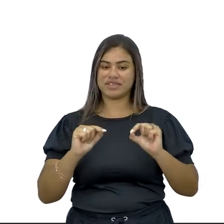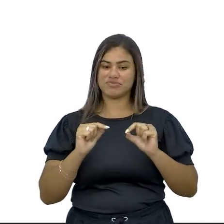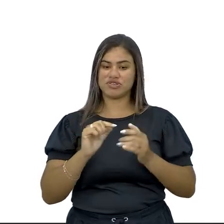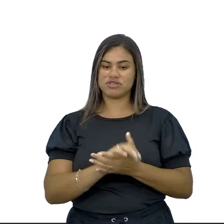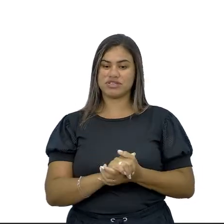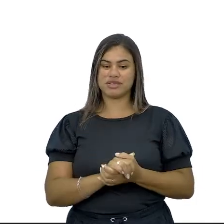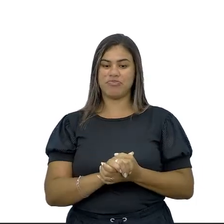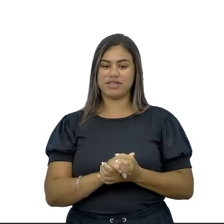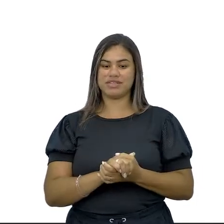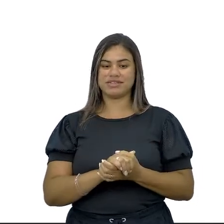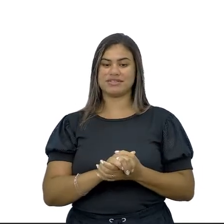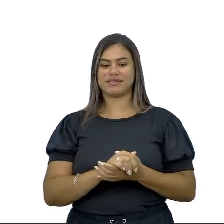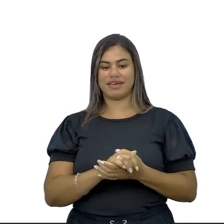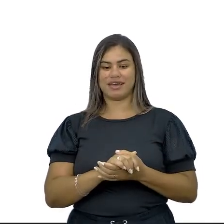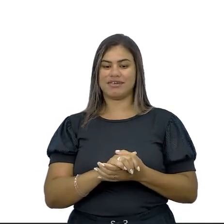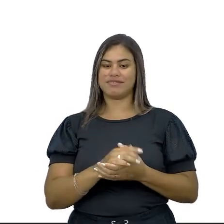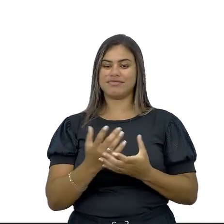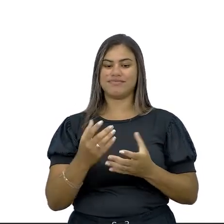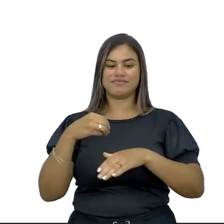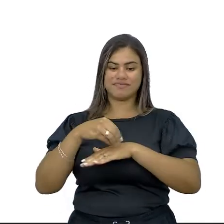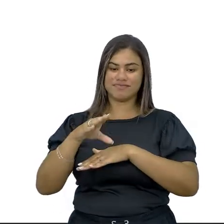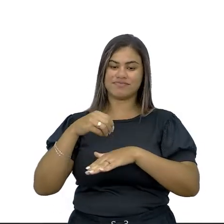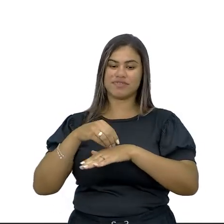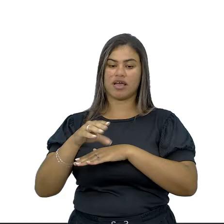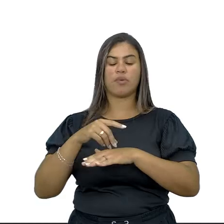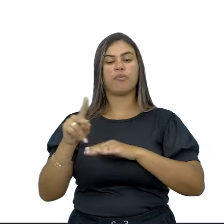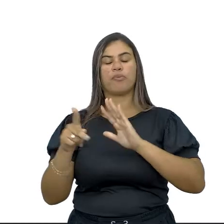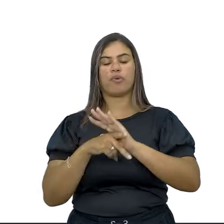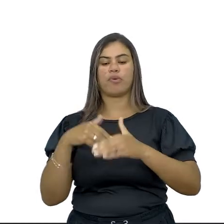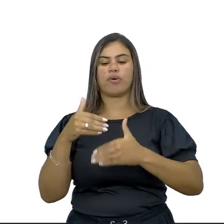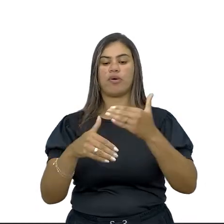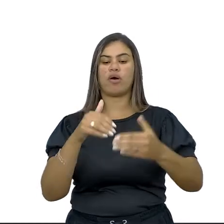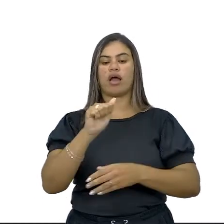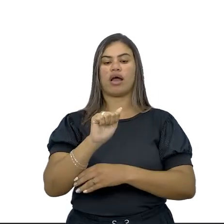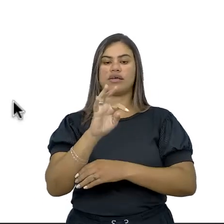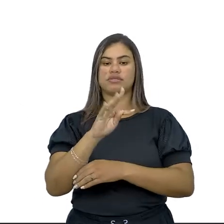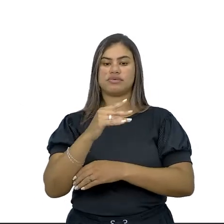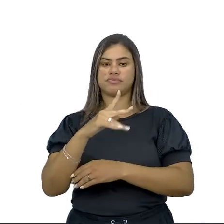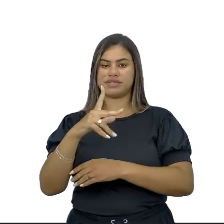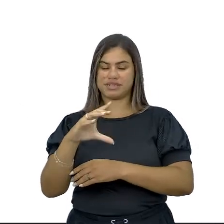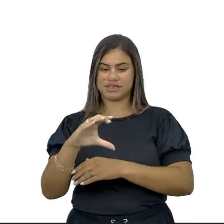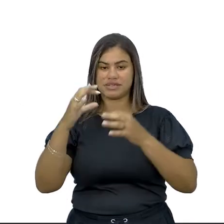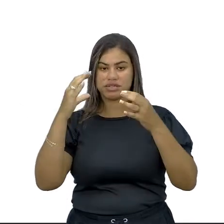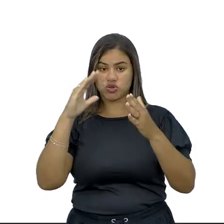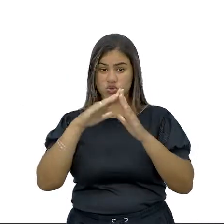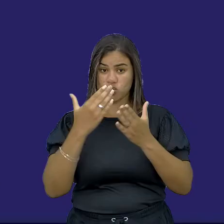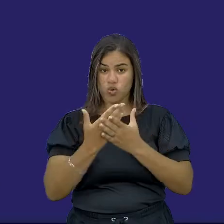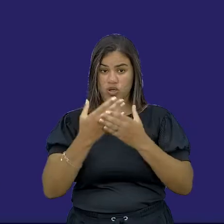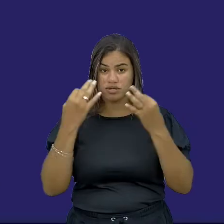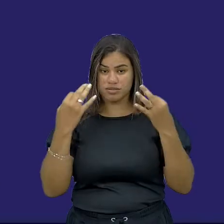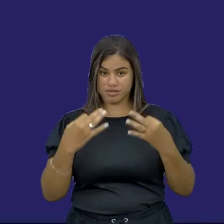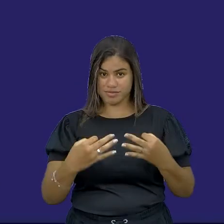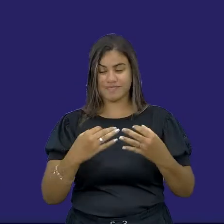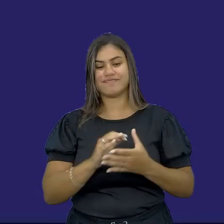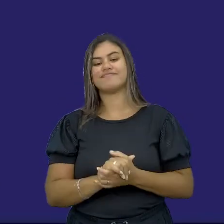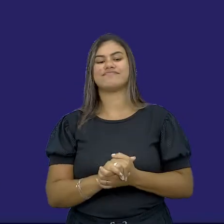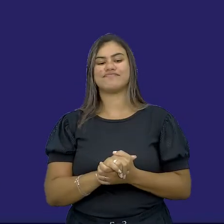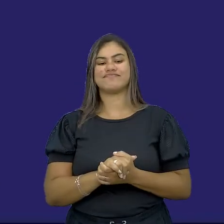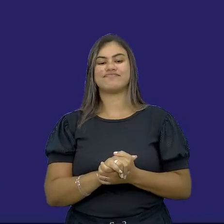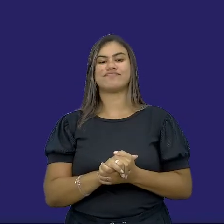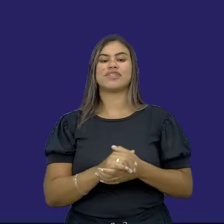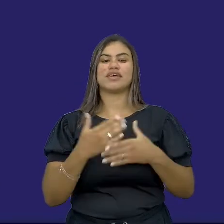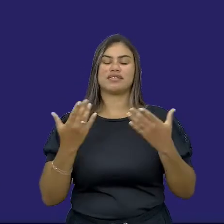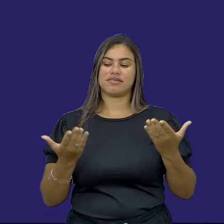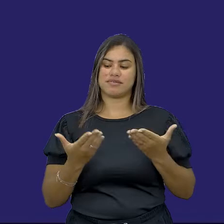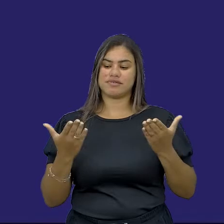de atividades para o desdobramento da TPC nas escolas, certo? Bom, então, agora